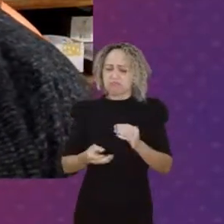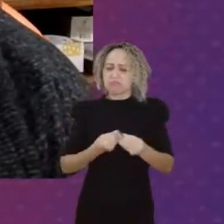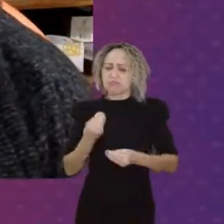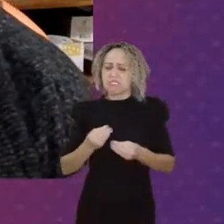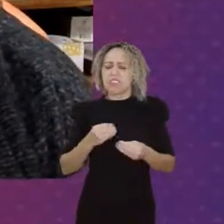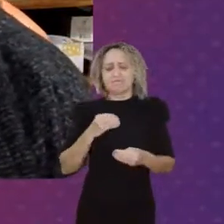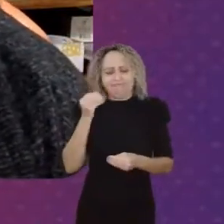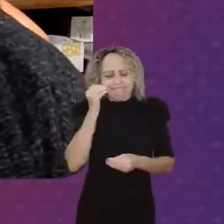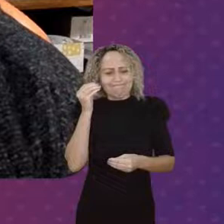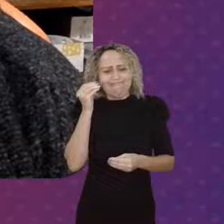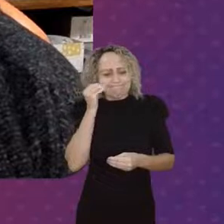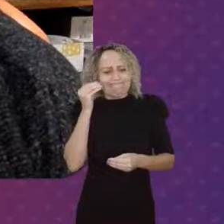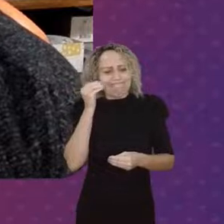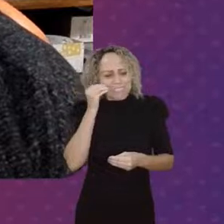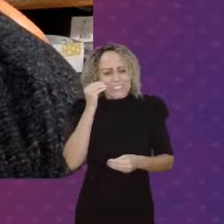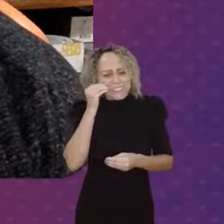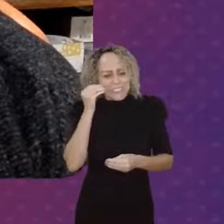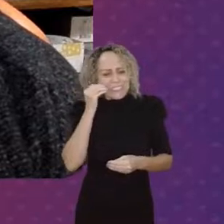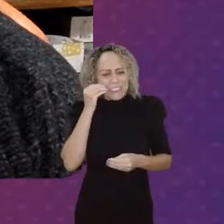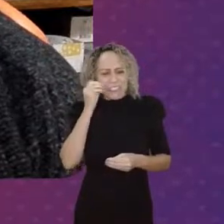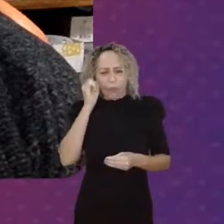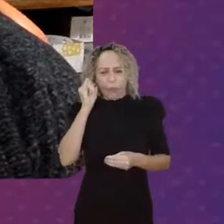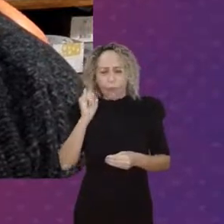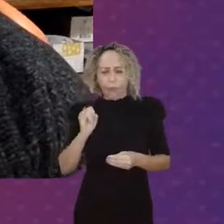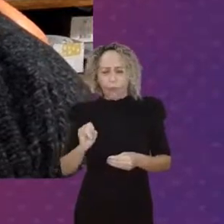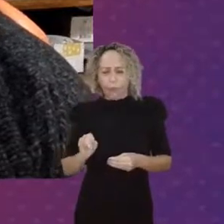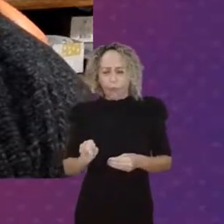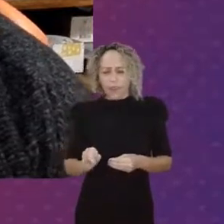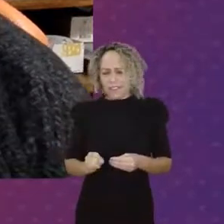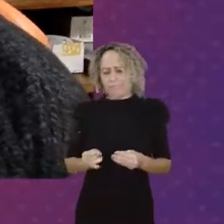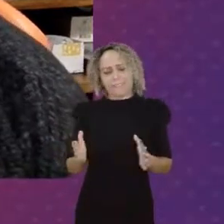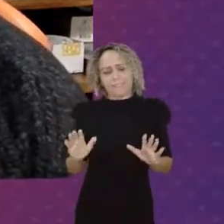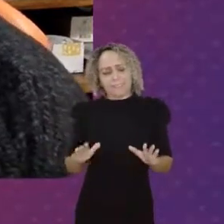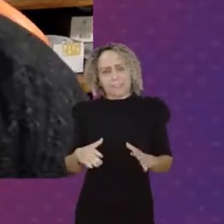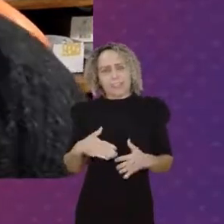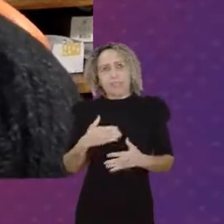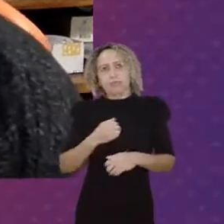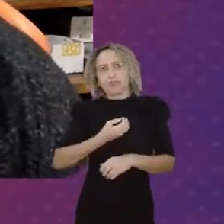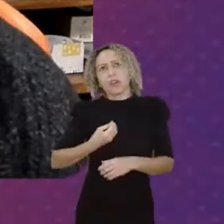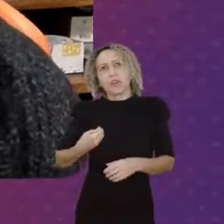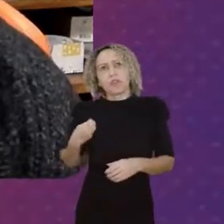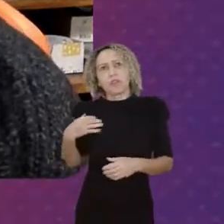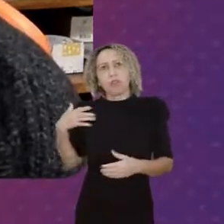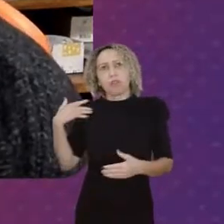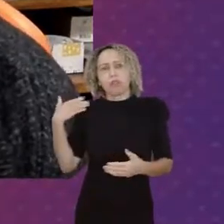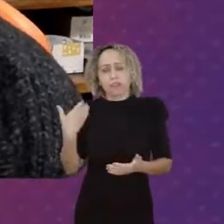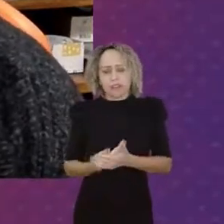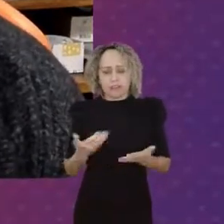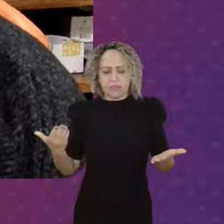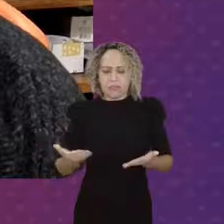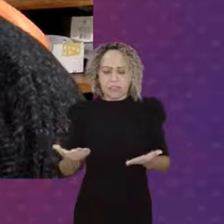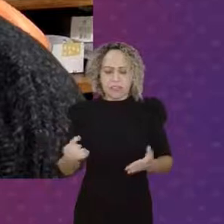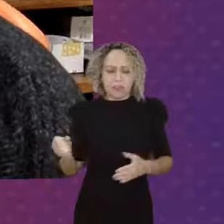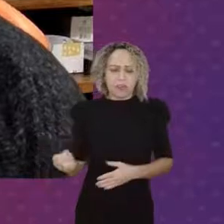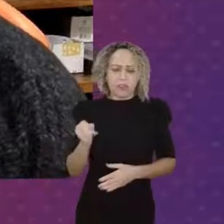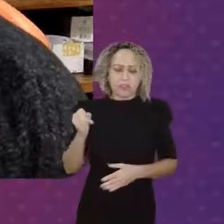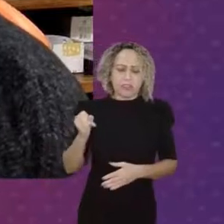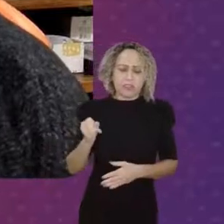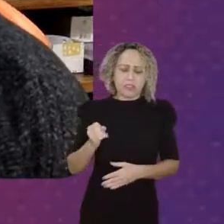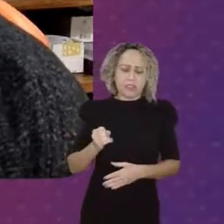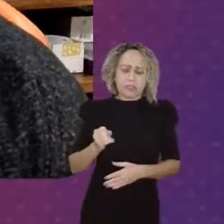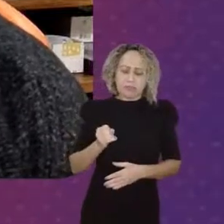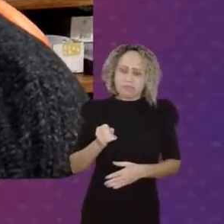É importante a gente falar isso, porque é importante a gente reconhecer quais são os nossos marcadores, quais são